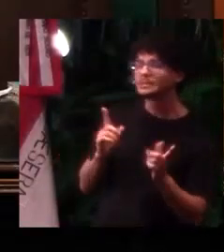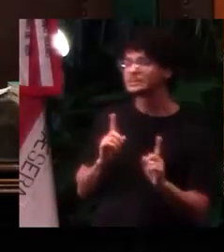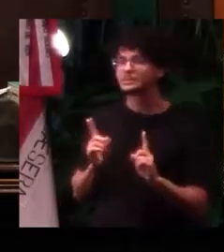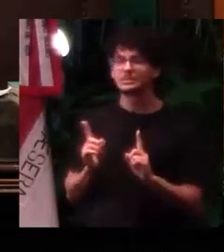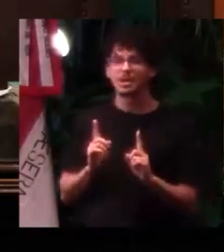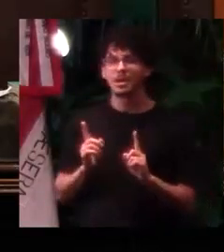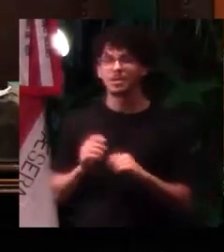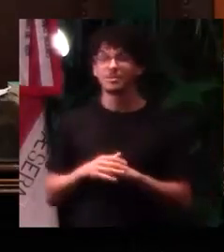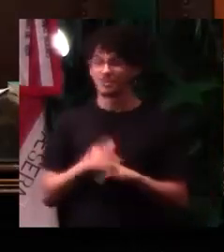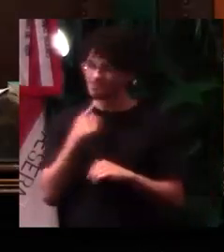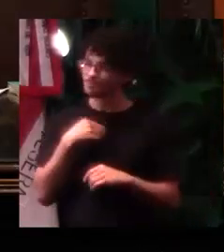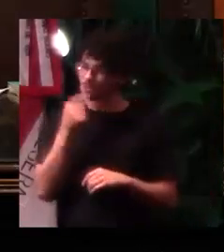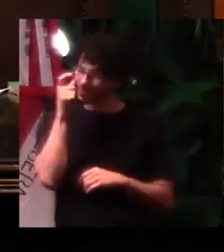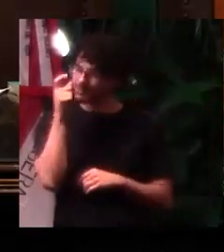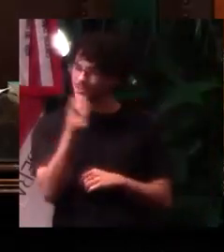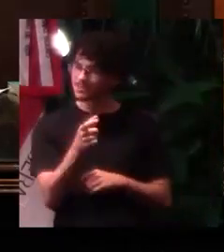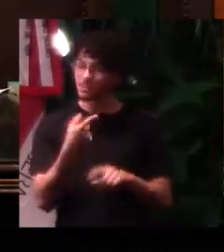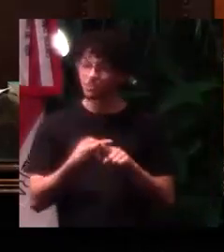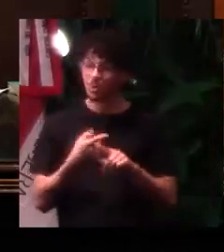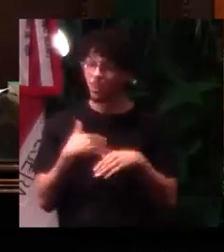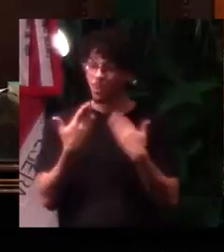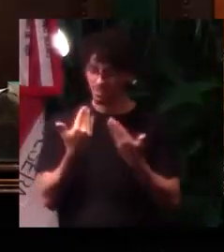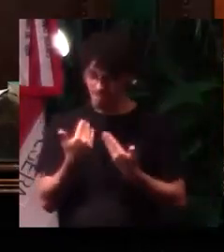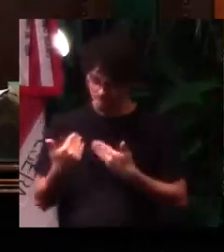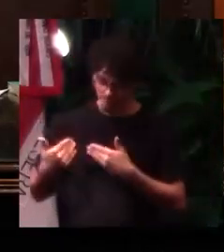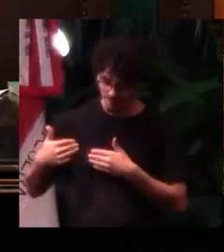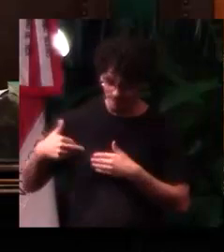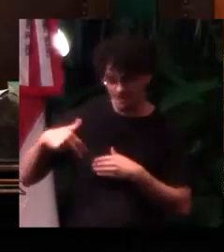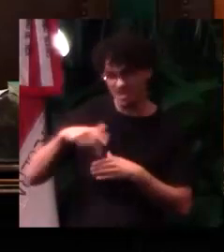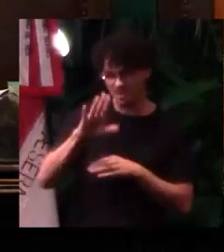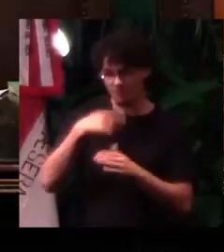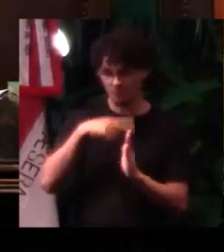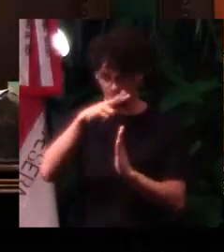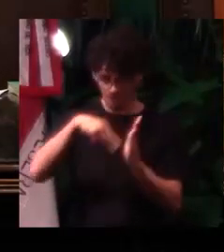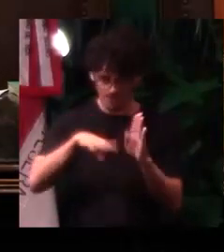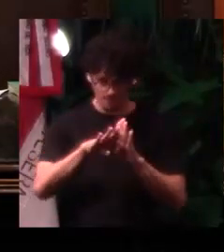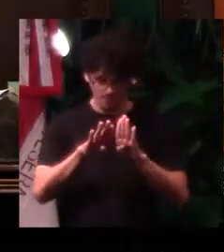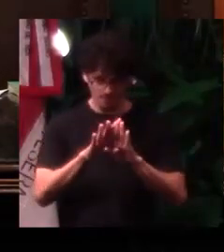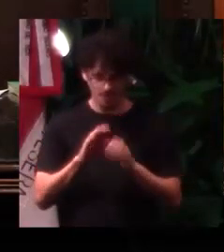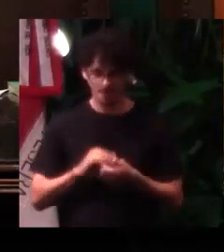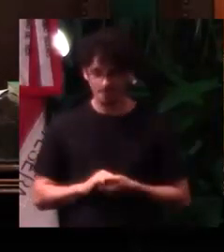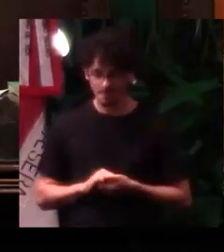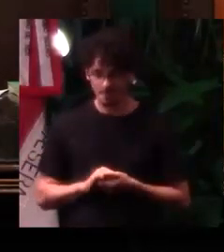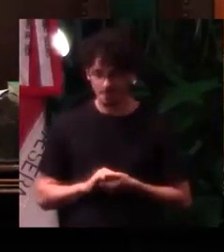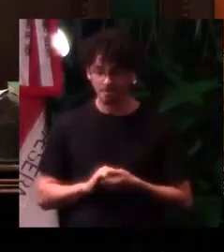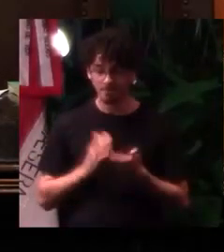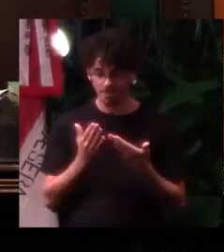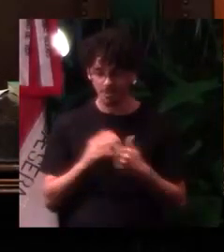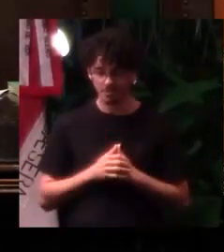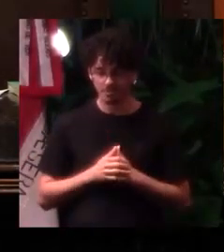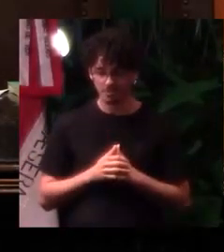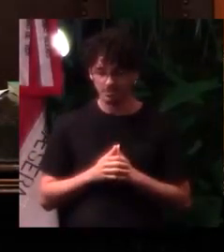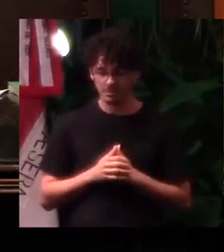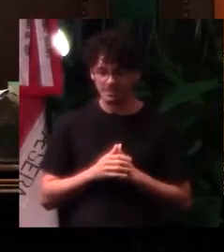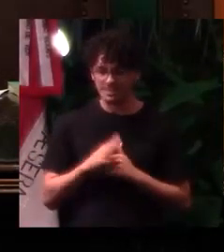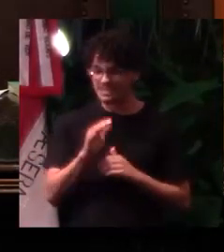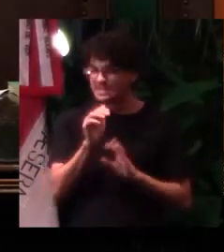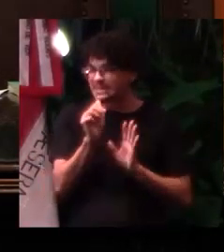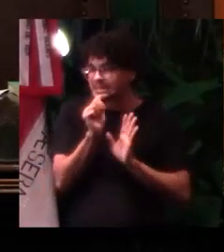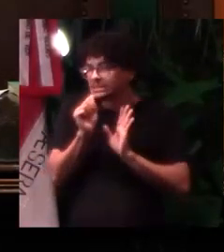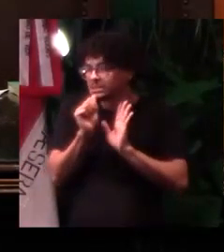Que ele quando ele vai, ele faz a... Vou ler também essa passagem. Sem fazer